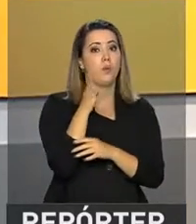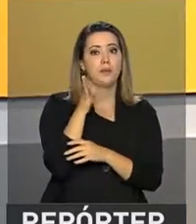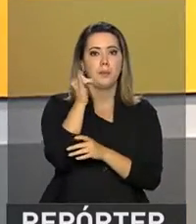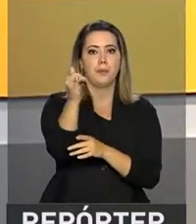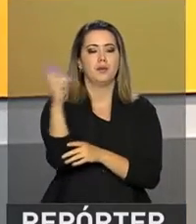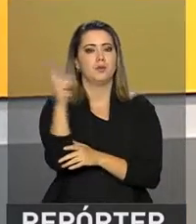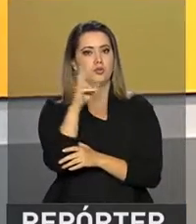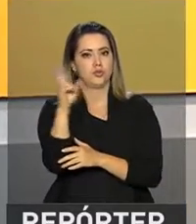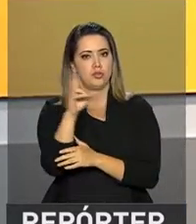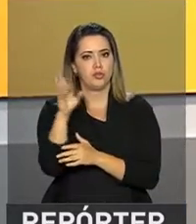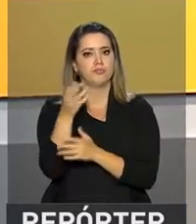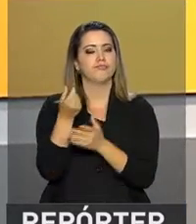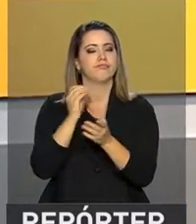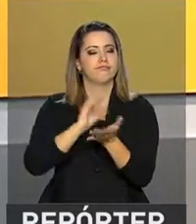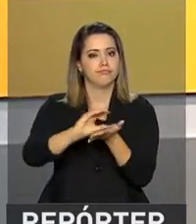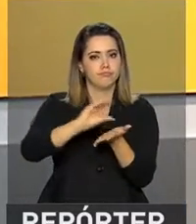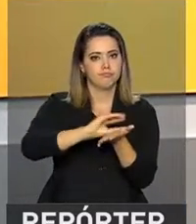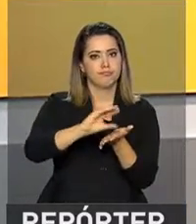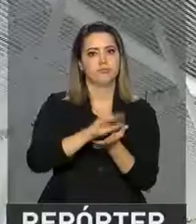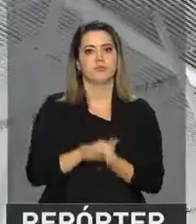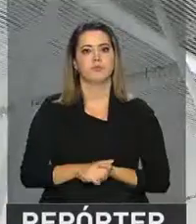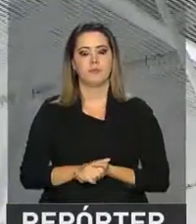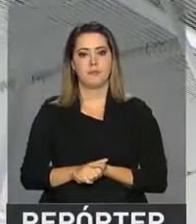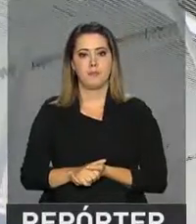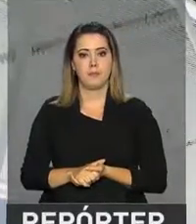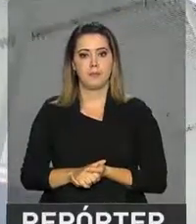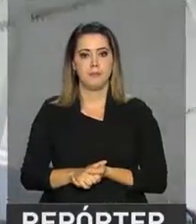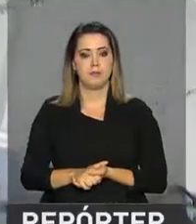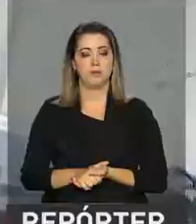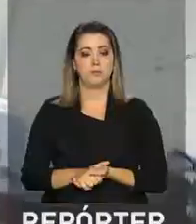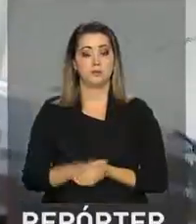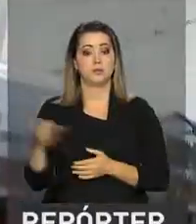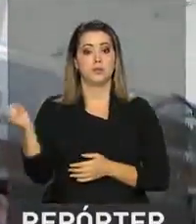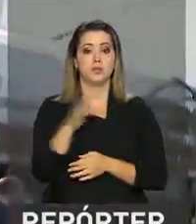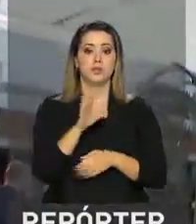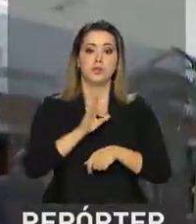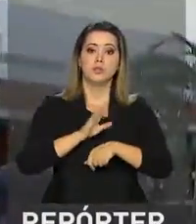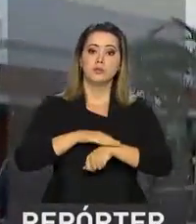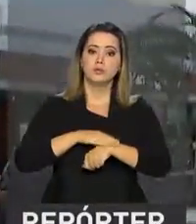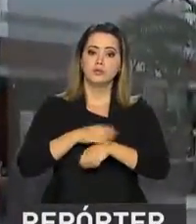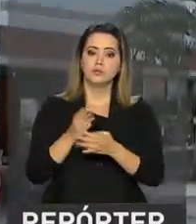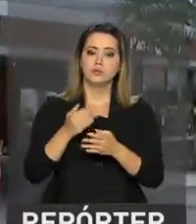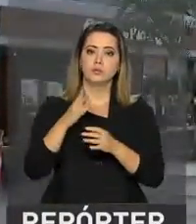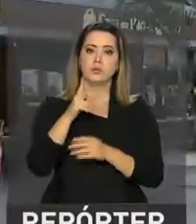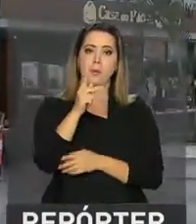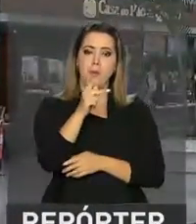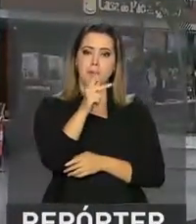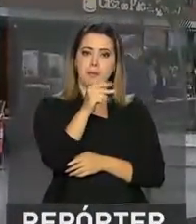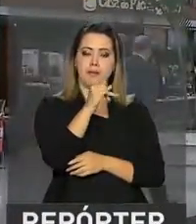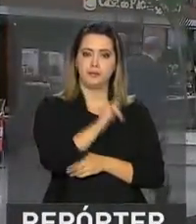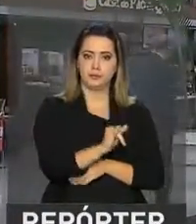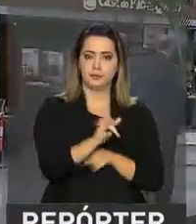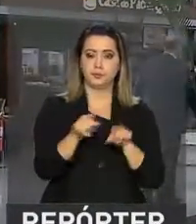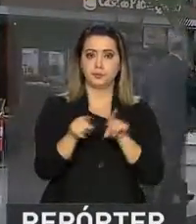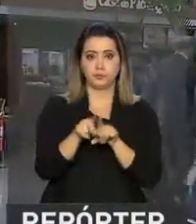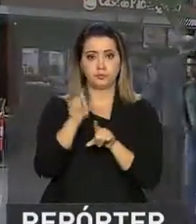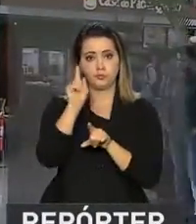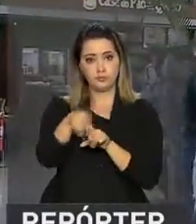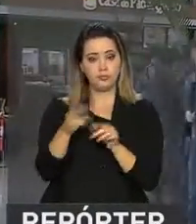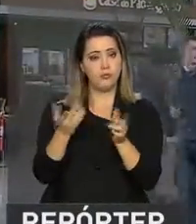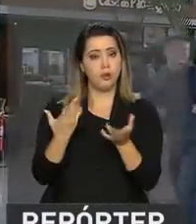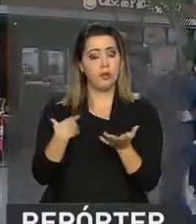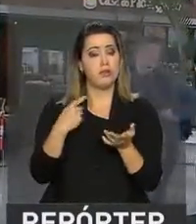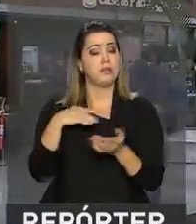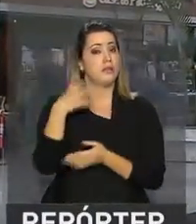bilhões de reais em investimentos a nova fase do programa de parcerias de investimentos o tpi